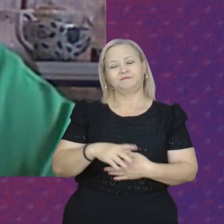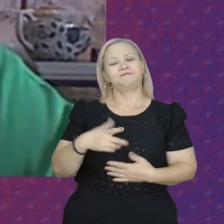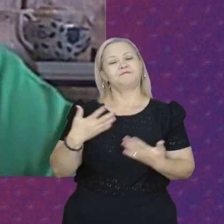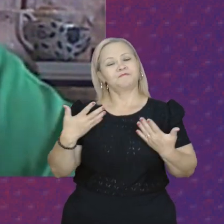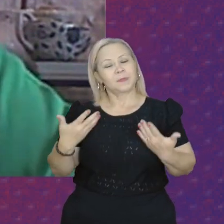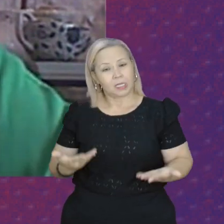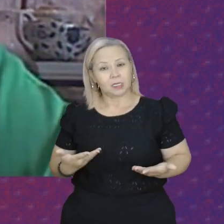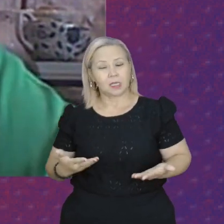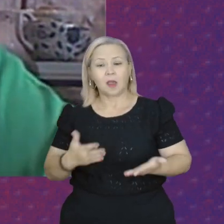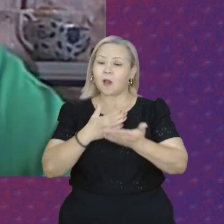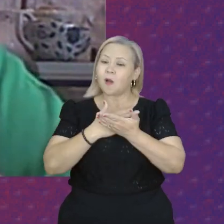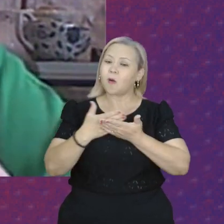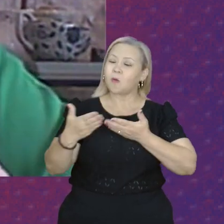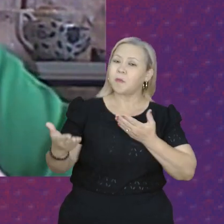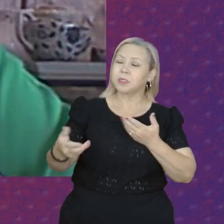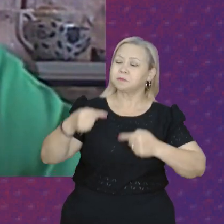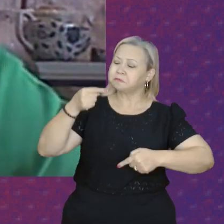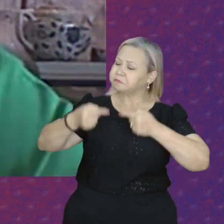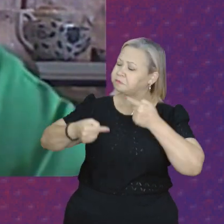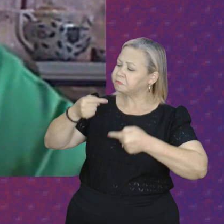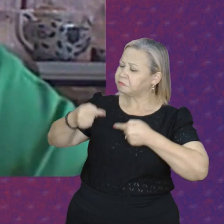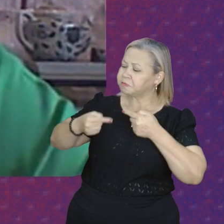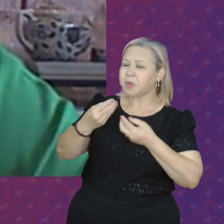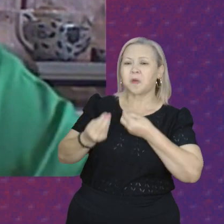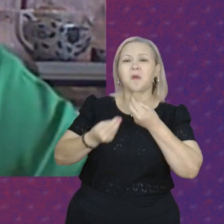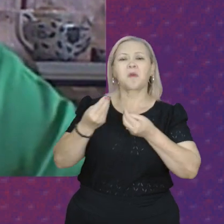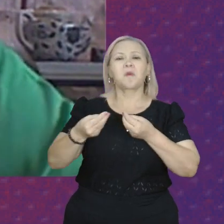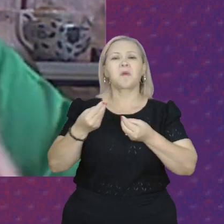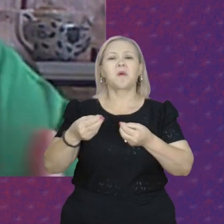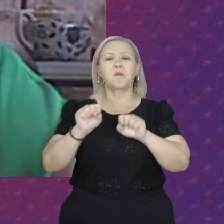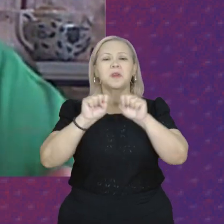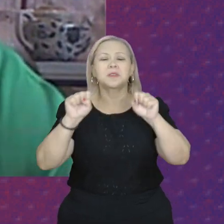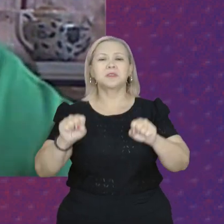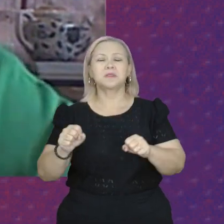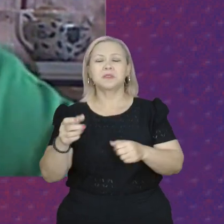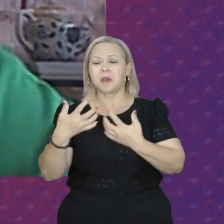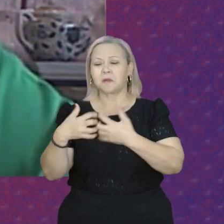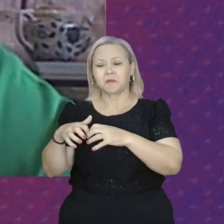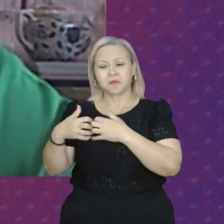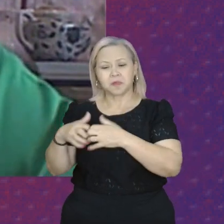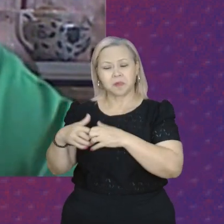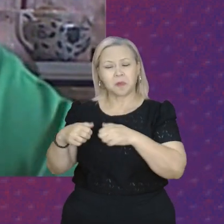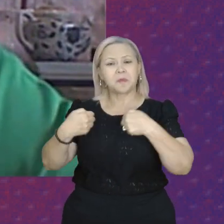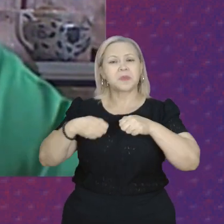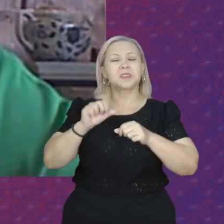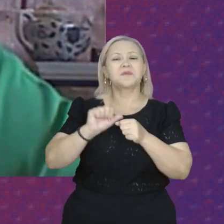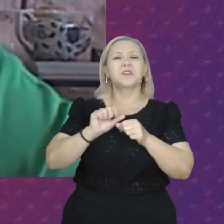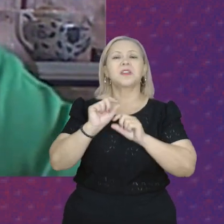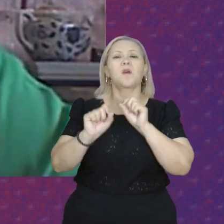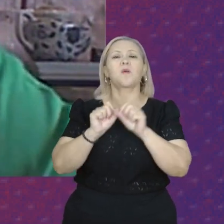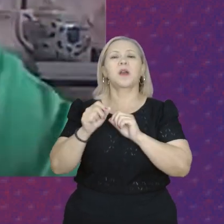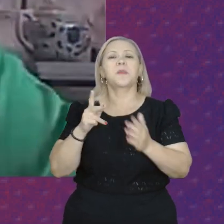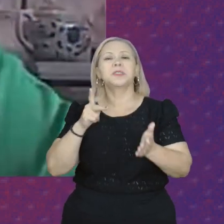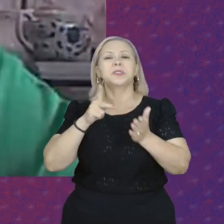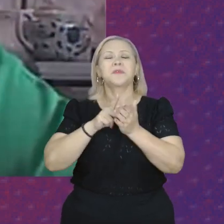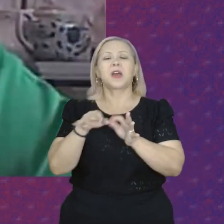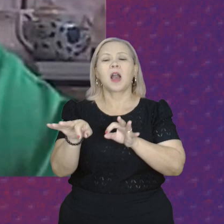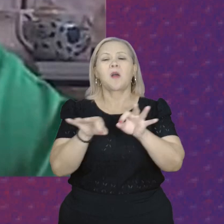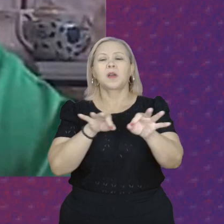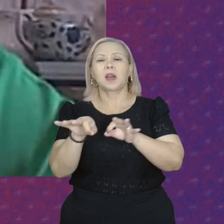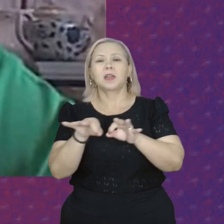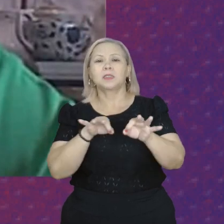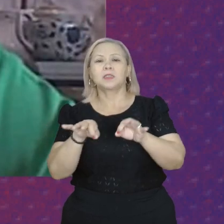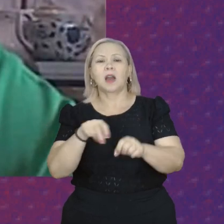então, começamos a discutir como é que esse sistema funcionaria, o que é que a gente tinha que fazer, né, para, de fato, organizar a